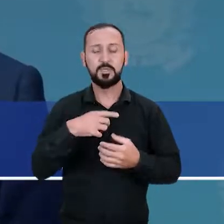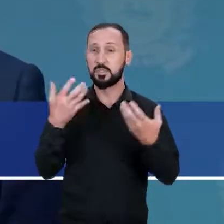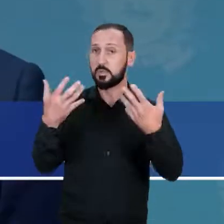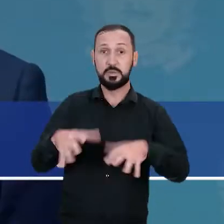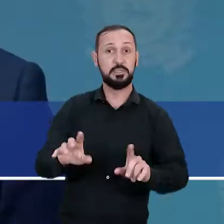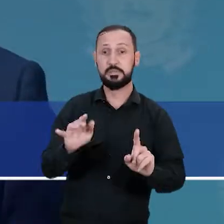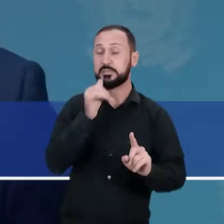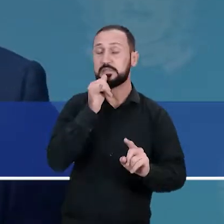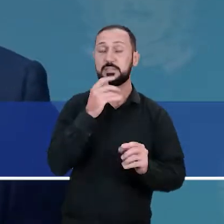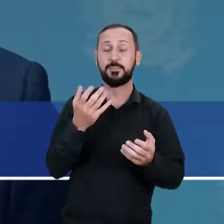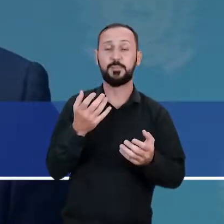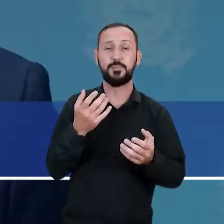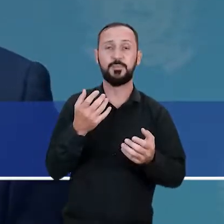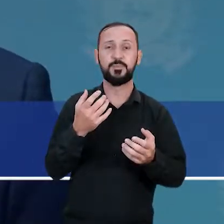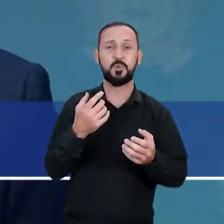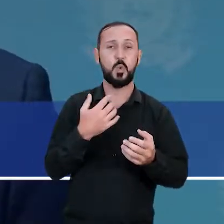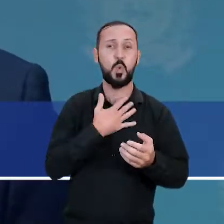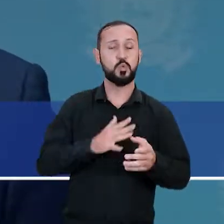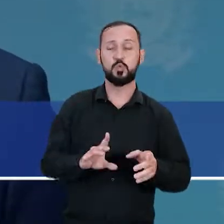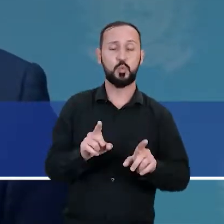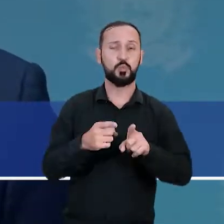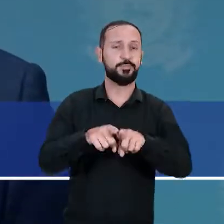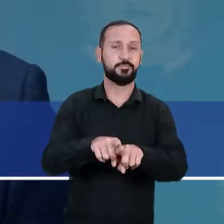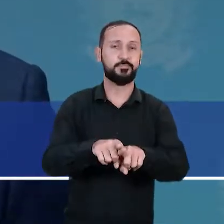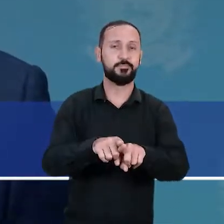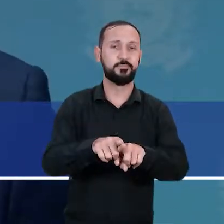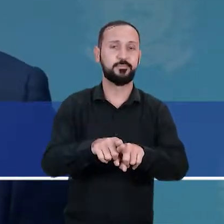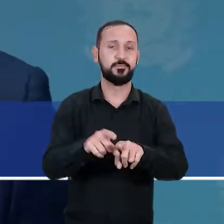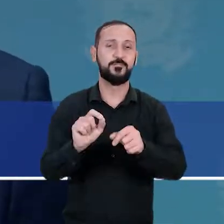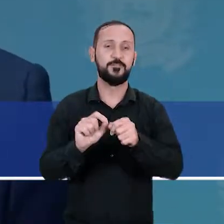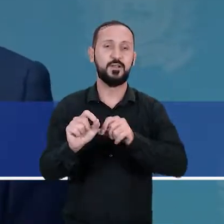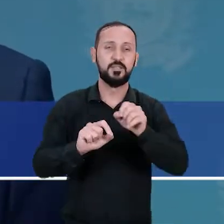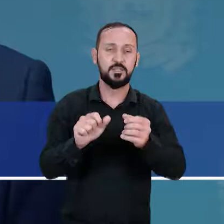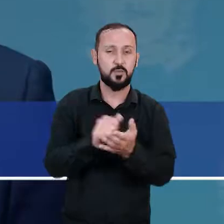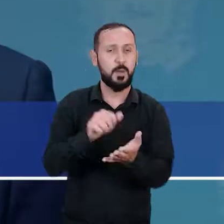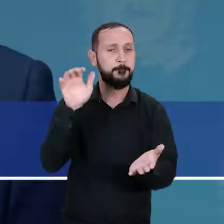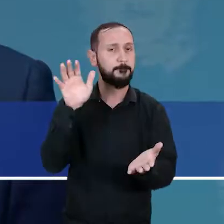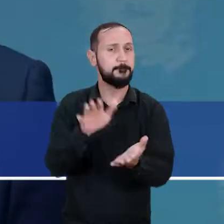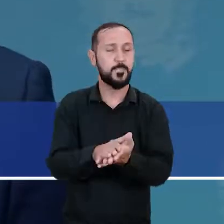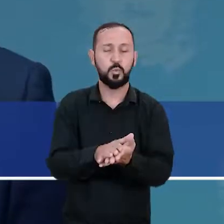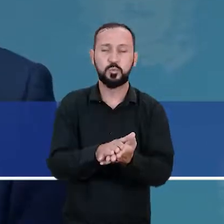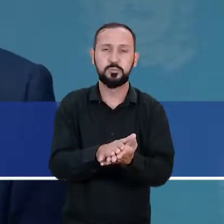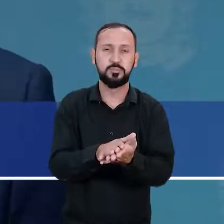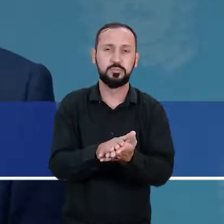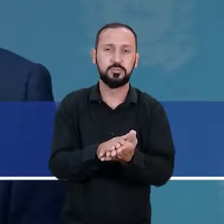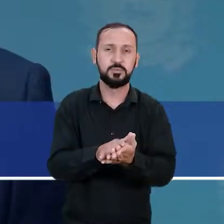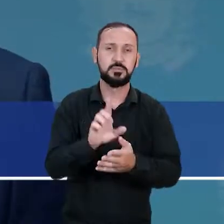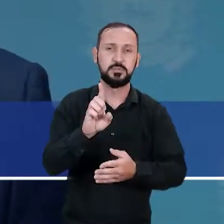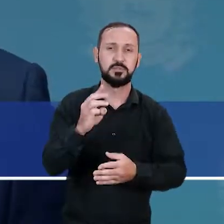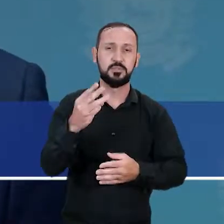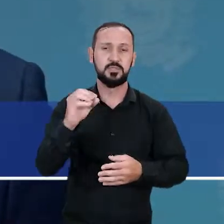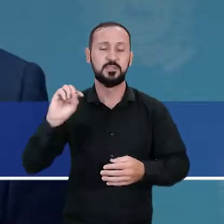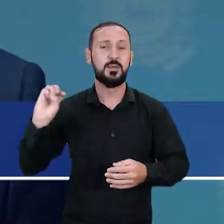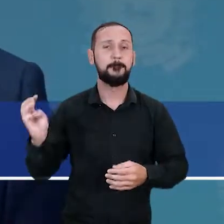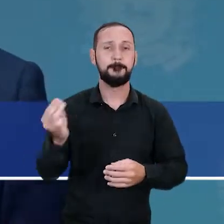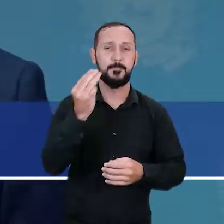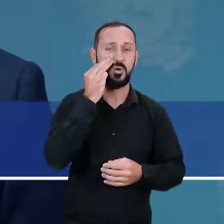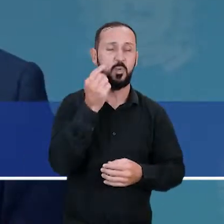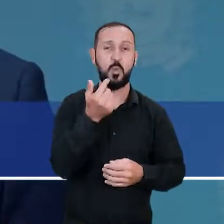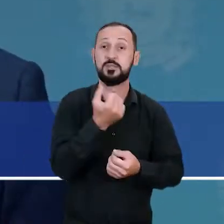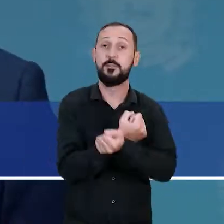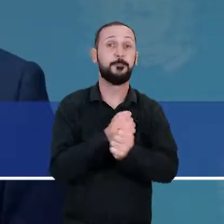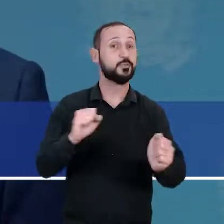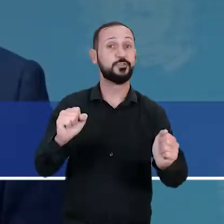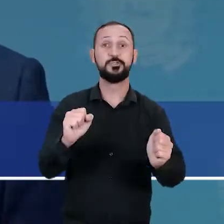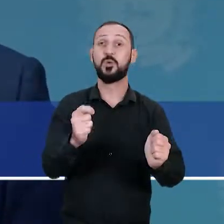de parceria que eles fizeram e fizeram uma multa de 130 milhões de reais, quase inviabilizando